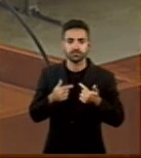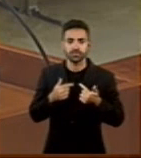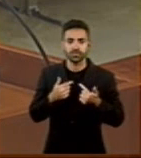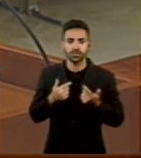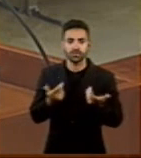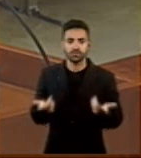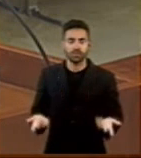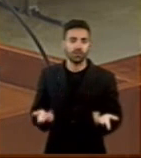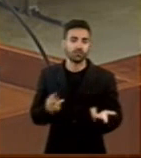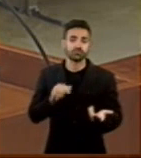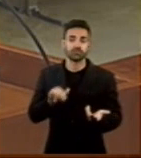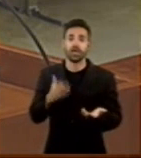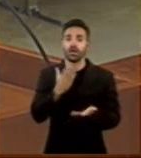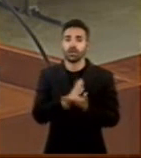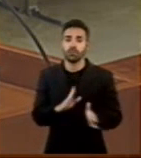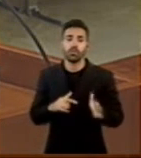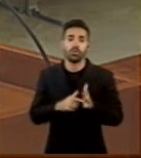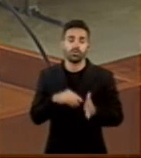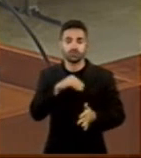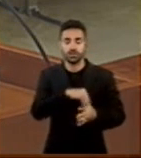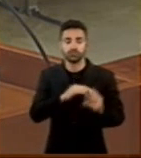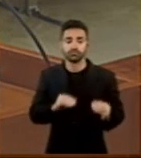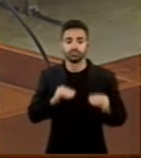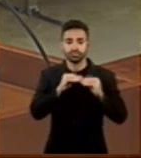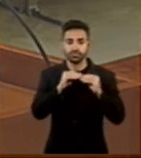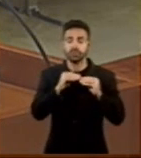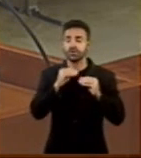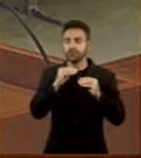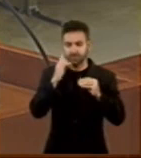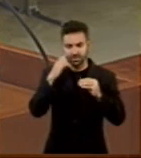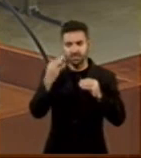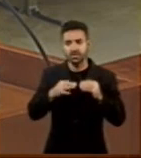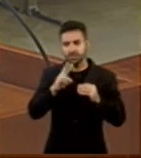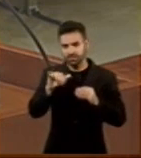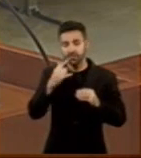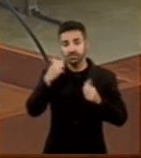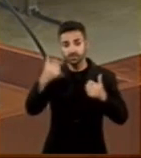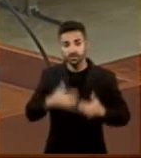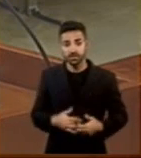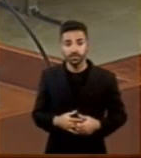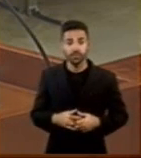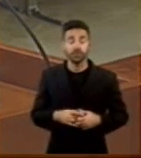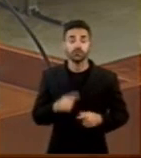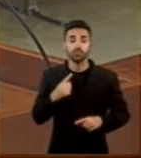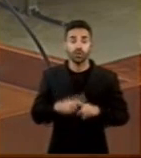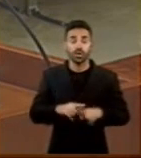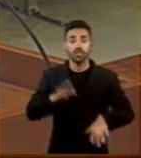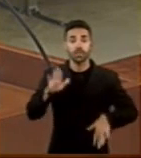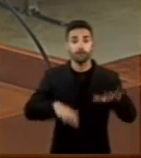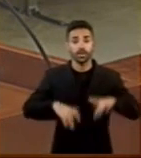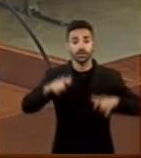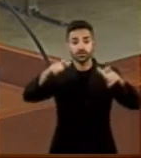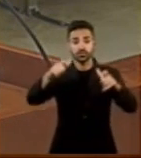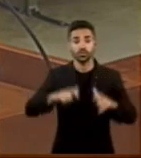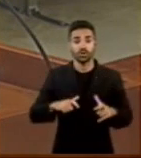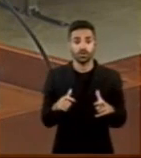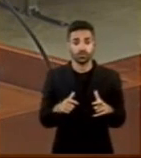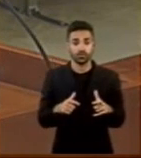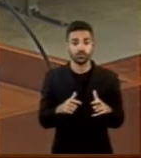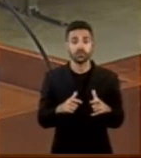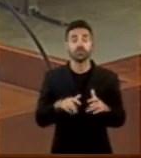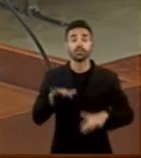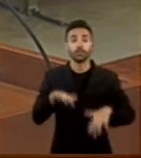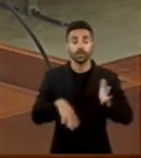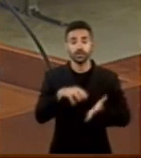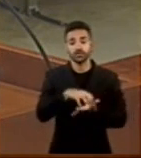risco. Eventualmente, eu tenho certeza que isso será abordado da tribuna, pode-se dizer que em determinada localidade, determinada administração